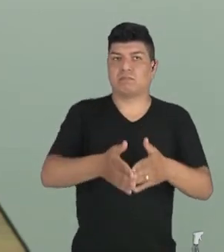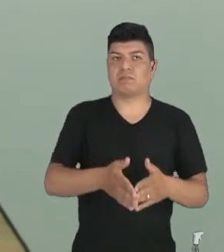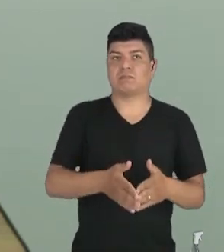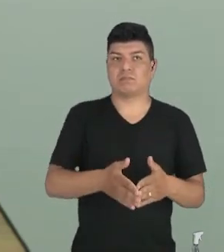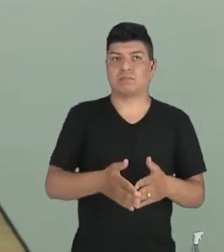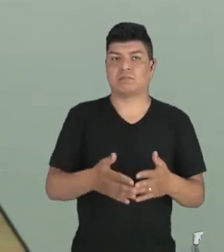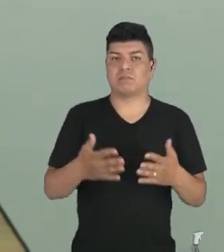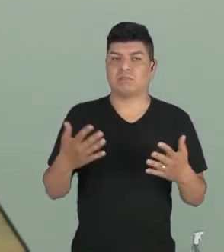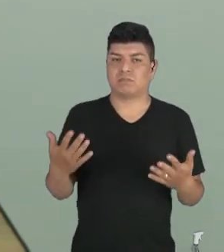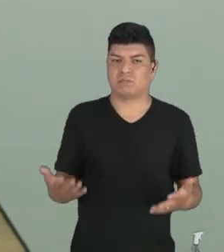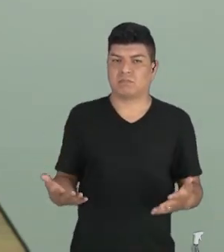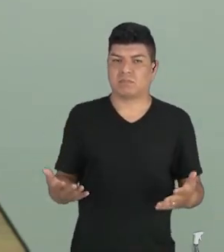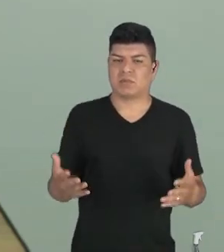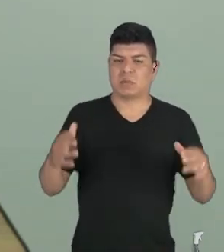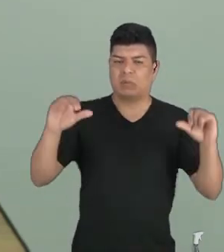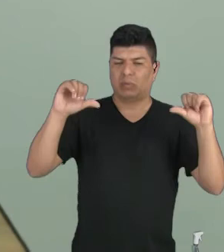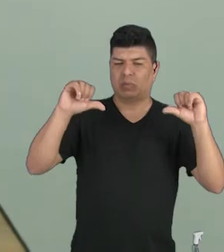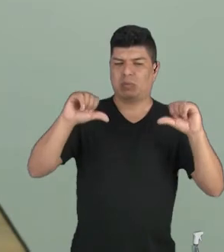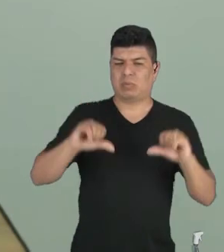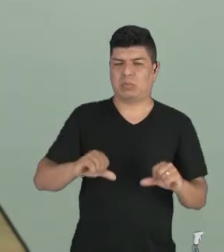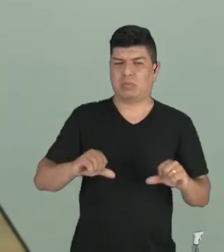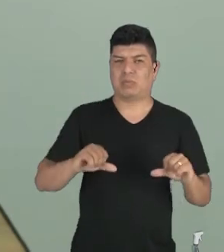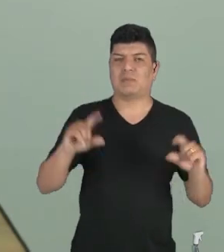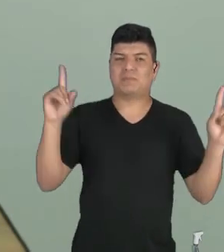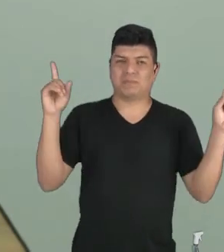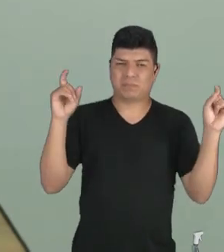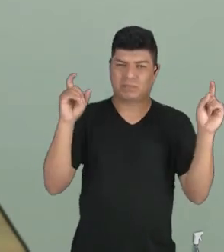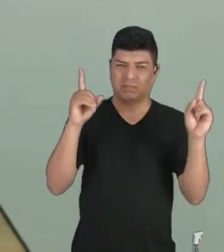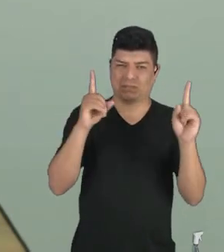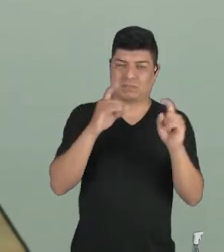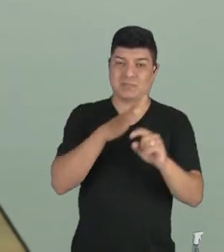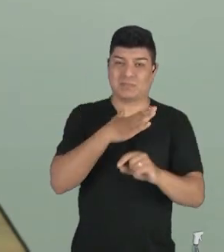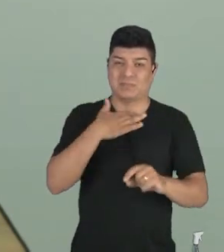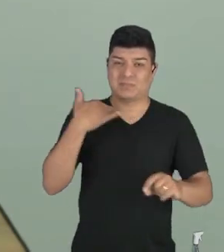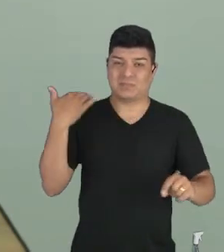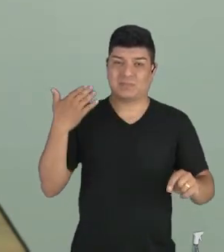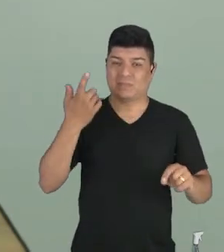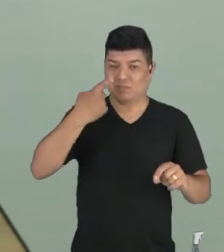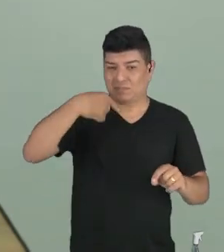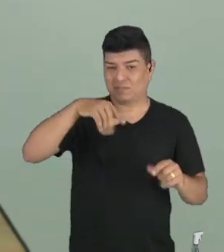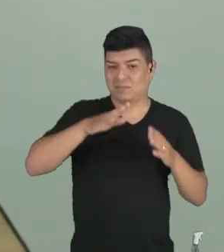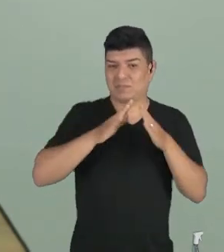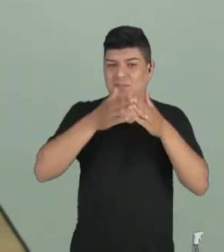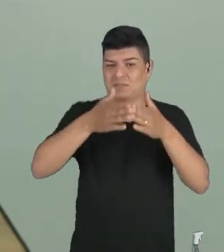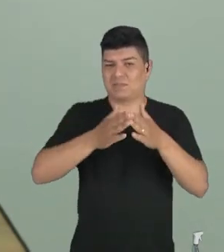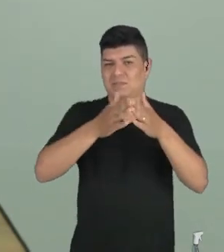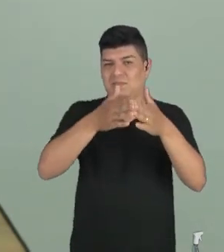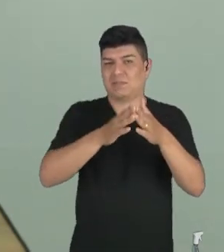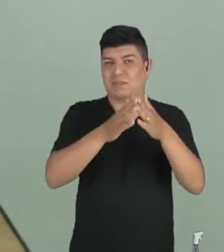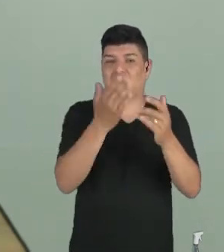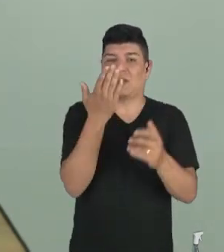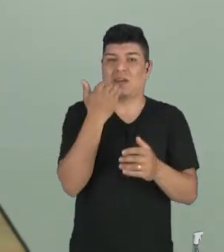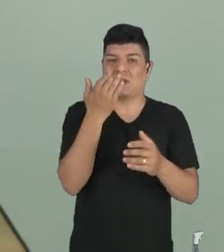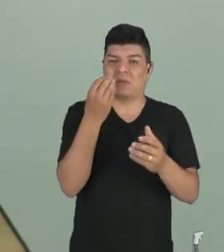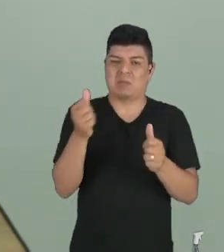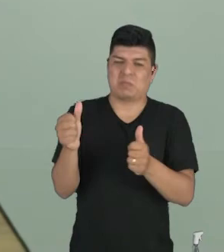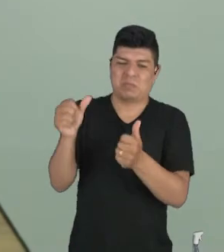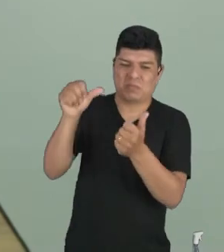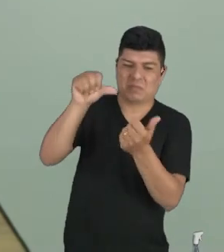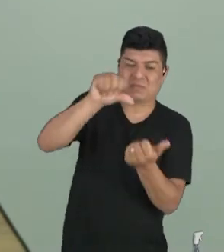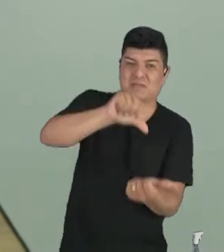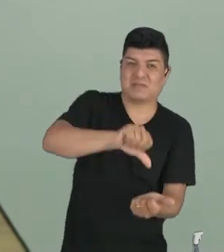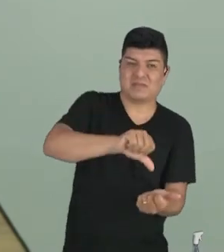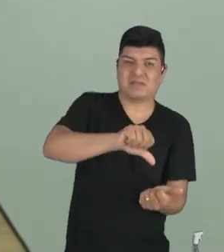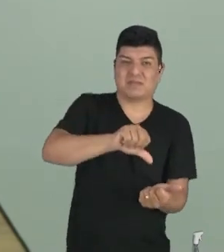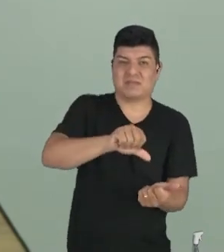Condições muito, assim, deploráveis, difíceis, muito morriam na viagem, a comida, né, sendo jogada, assim,